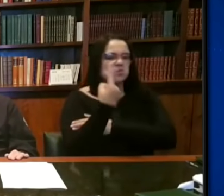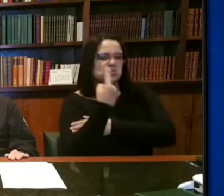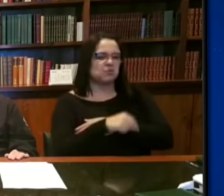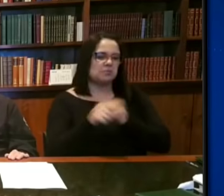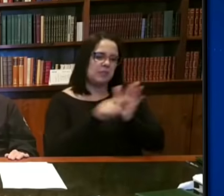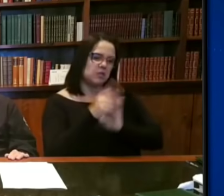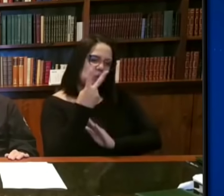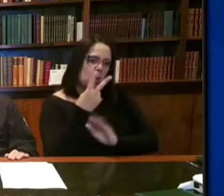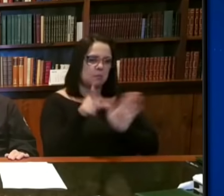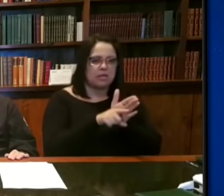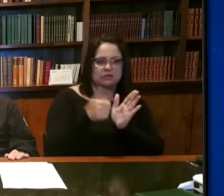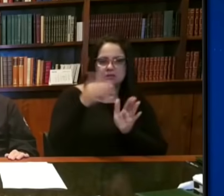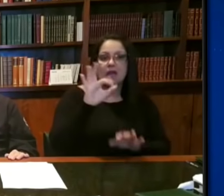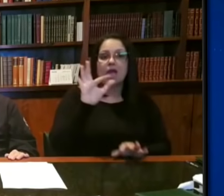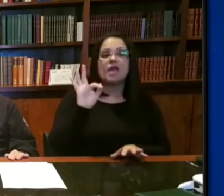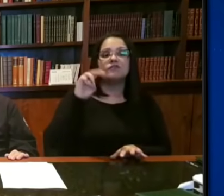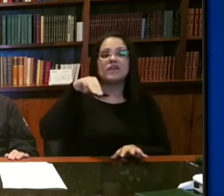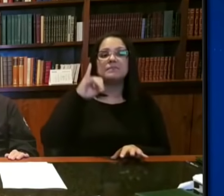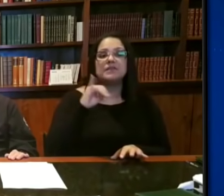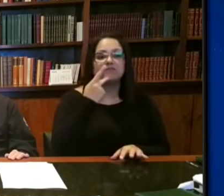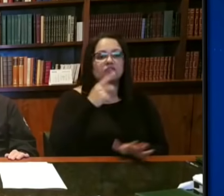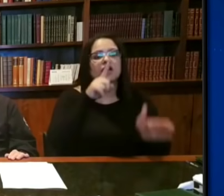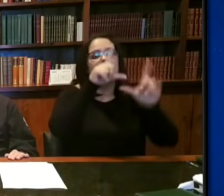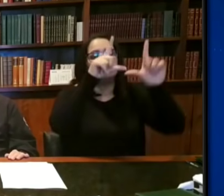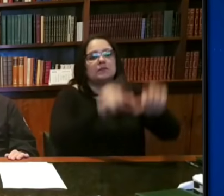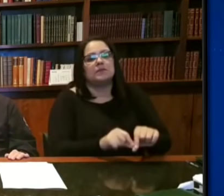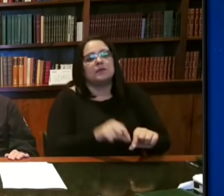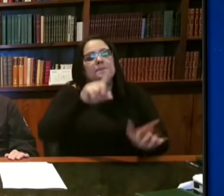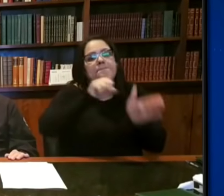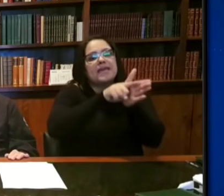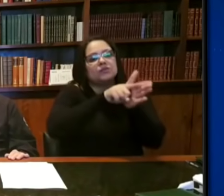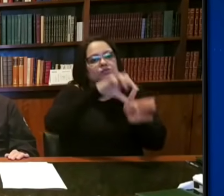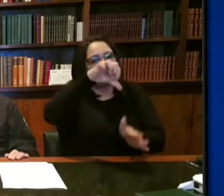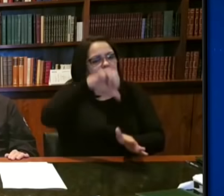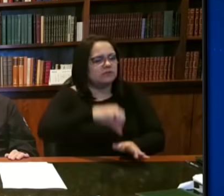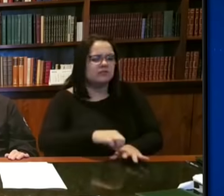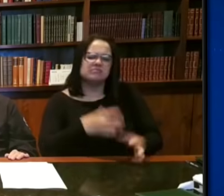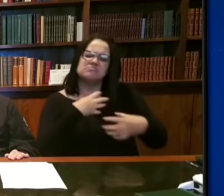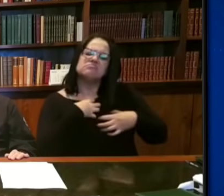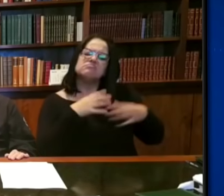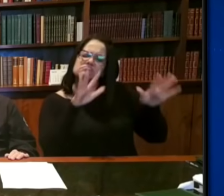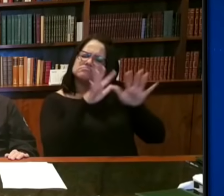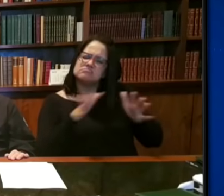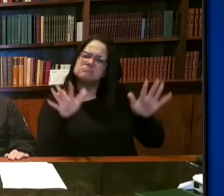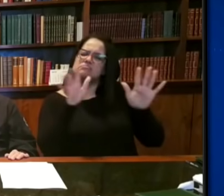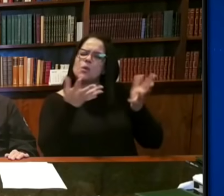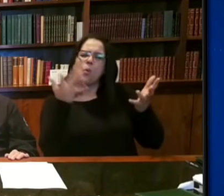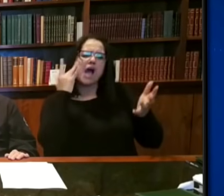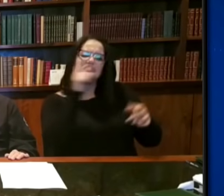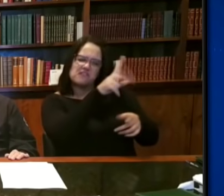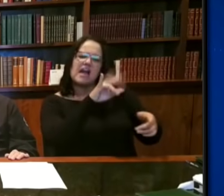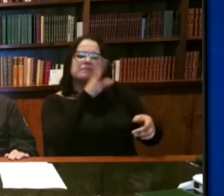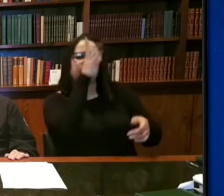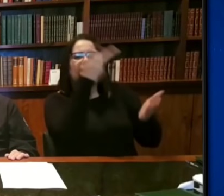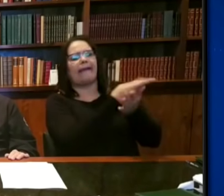menos 10. A previsão do FMI, por exemplo, é menos 9. Eu acho que eles vão errar. Eu acho que vai ser menos do que isso.